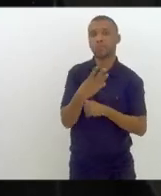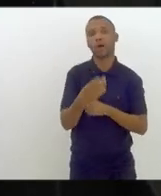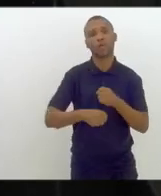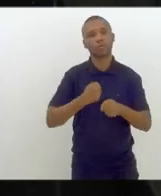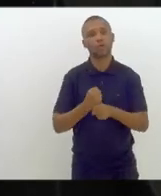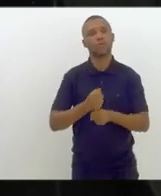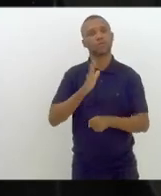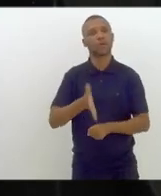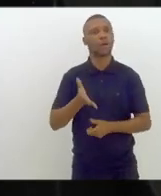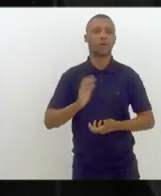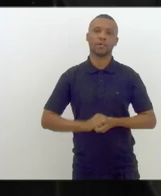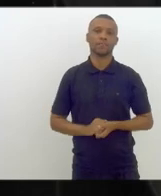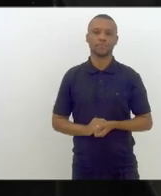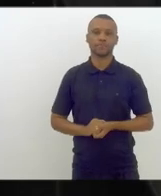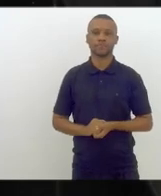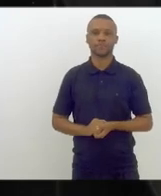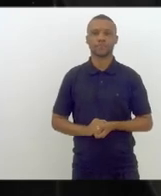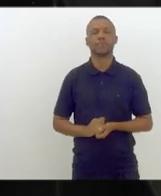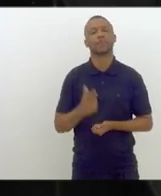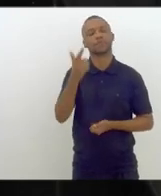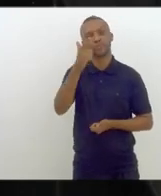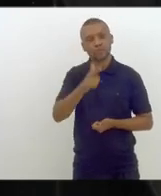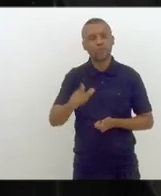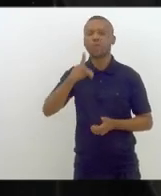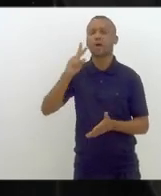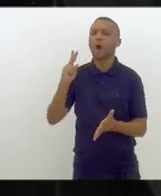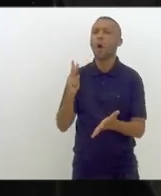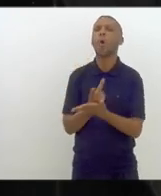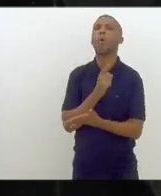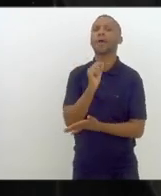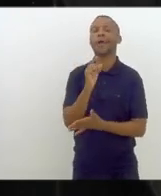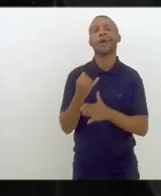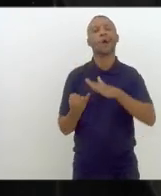4 anos. E aí, mais uma vez, vem os